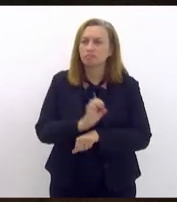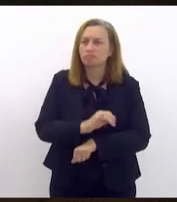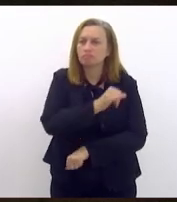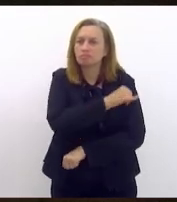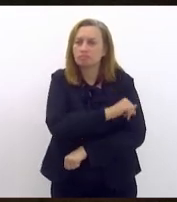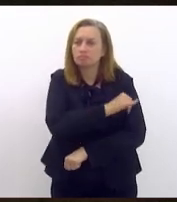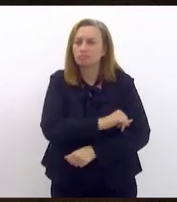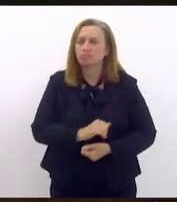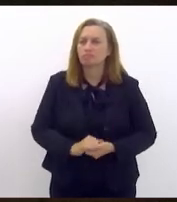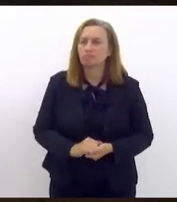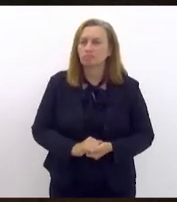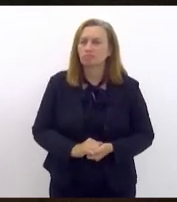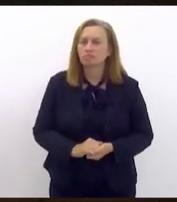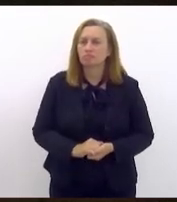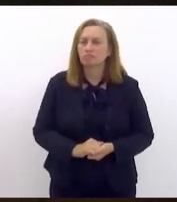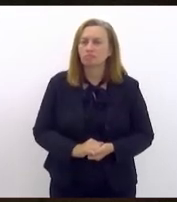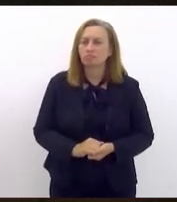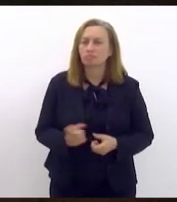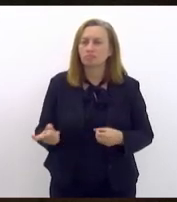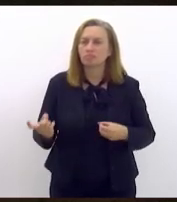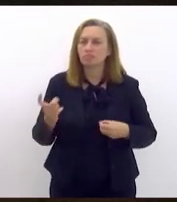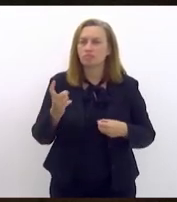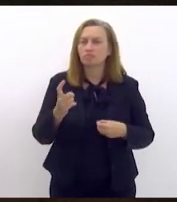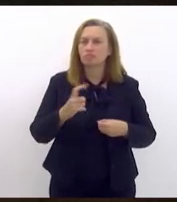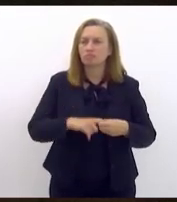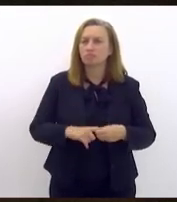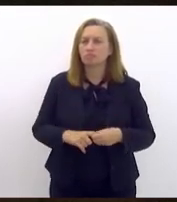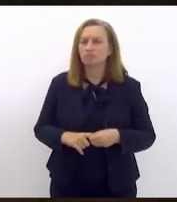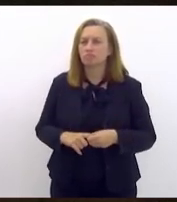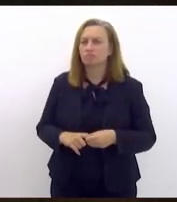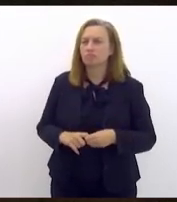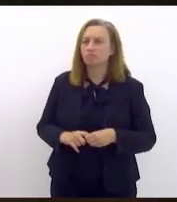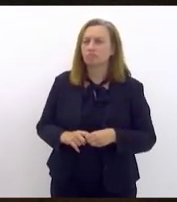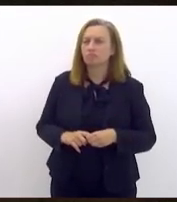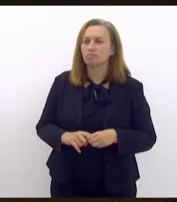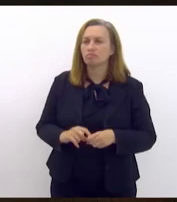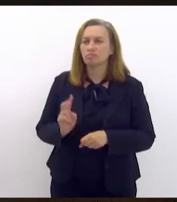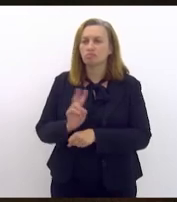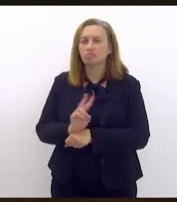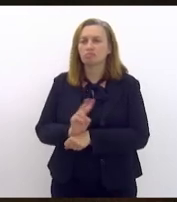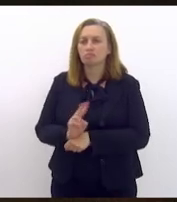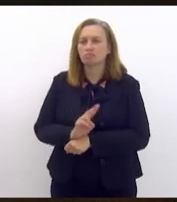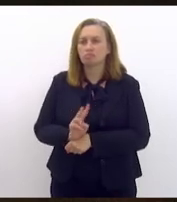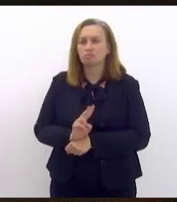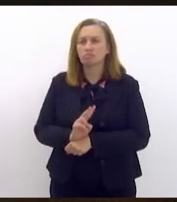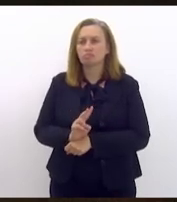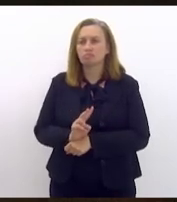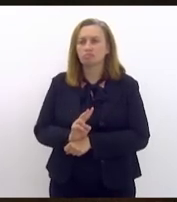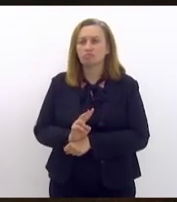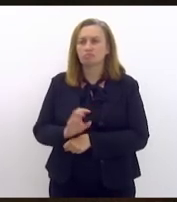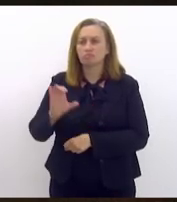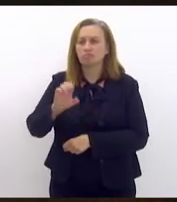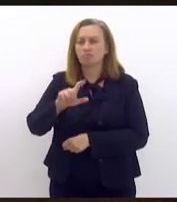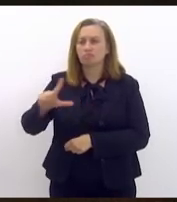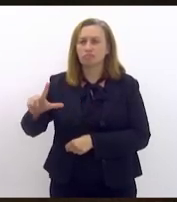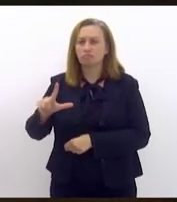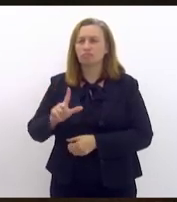o imbróglio envolvendo os agentes civis da segurança pública do Rio de Janeiro do